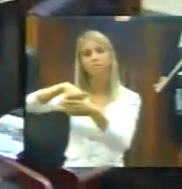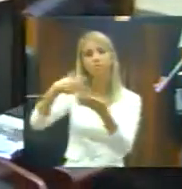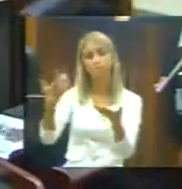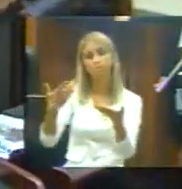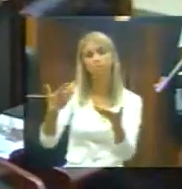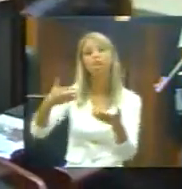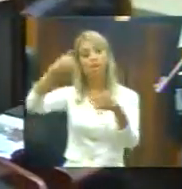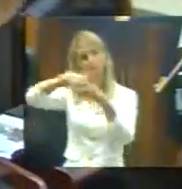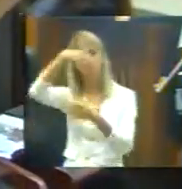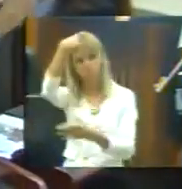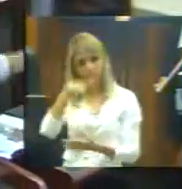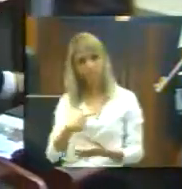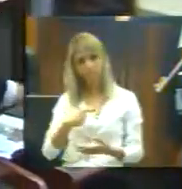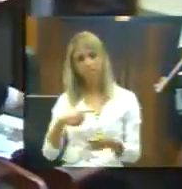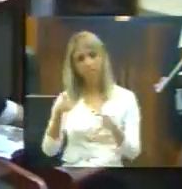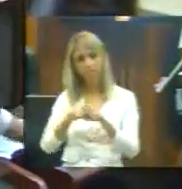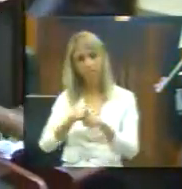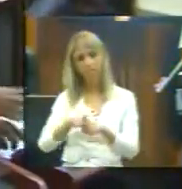Barbosa.